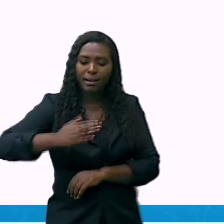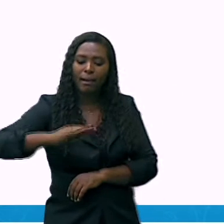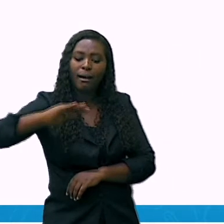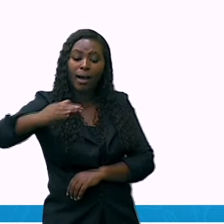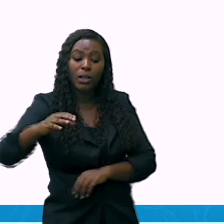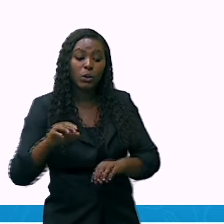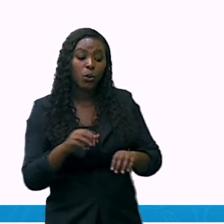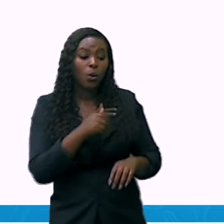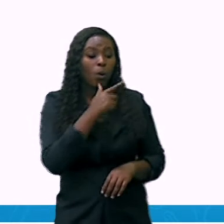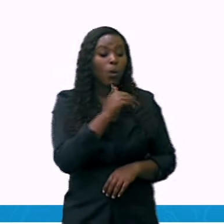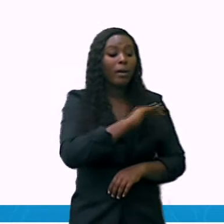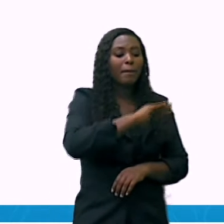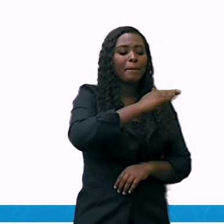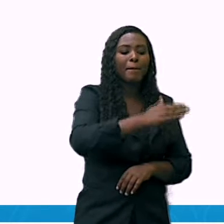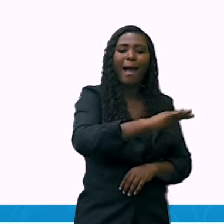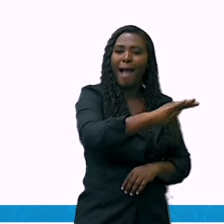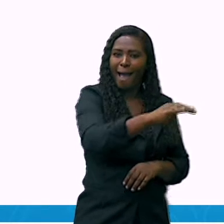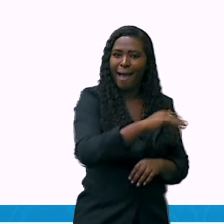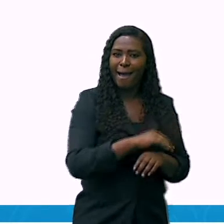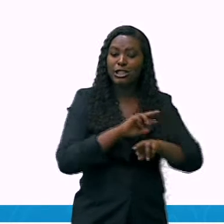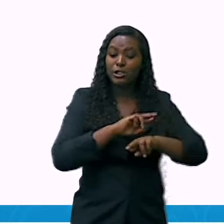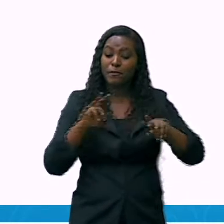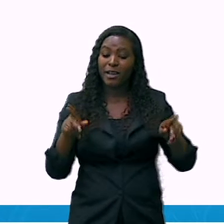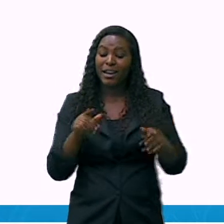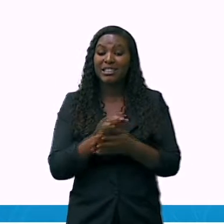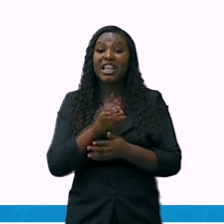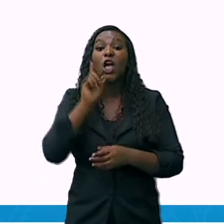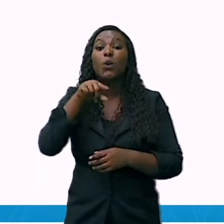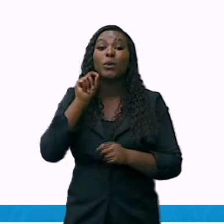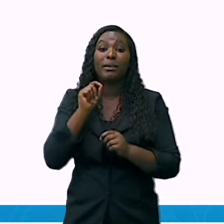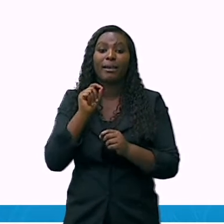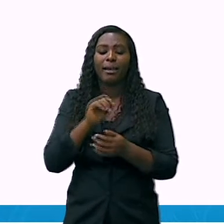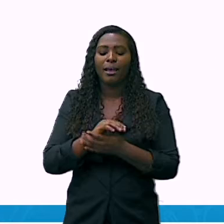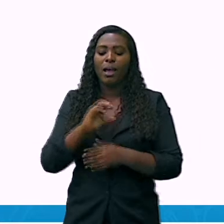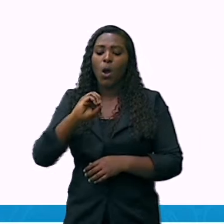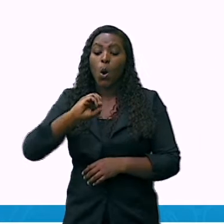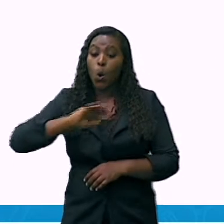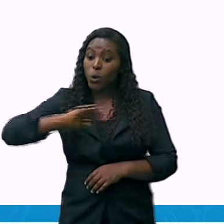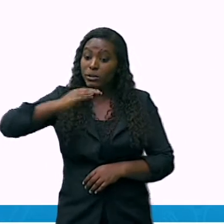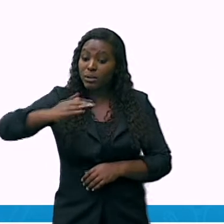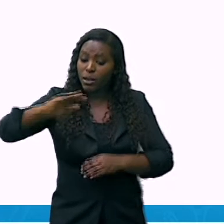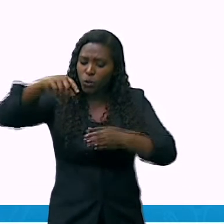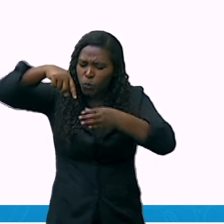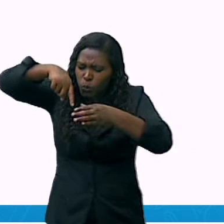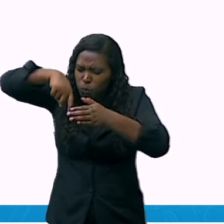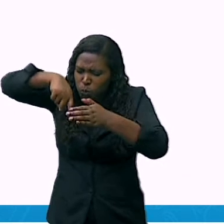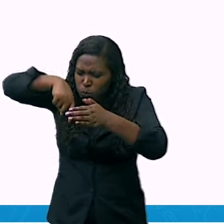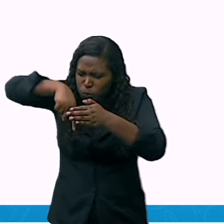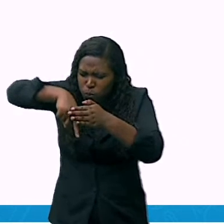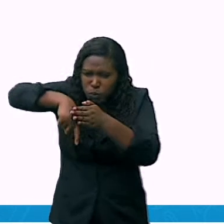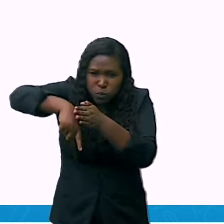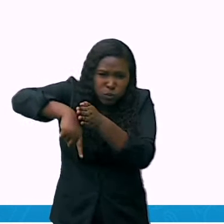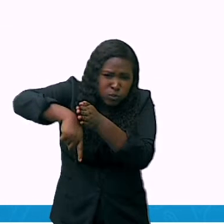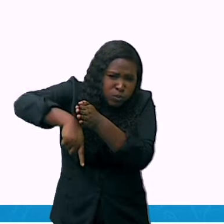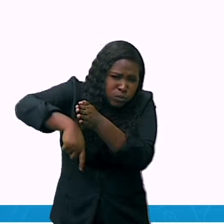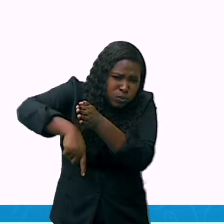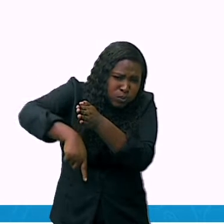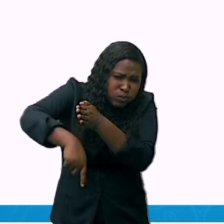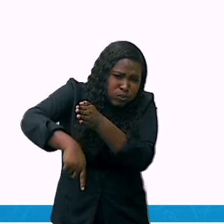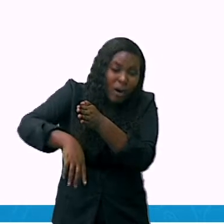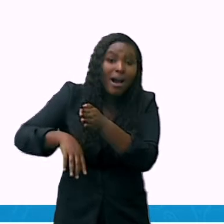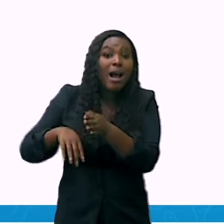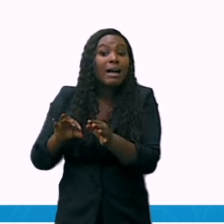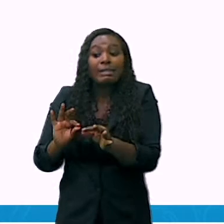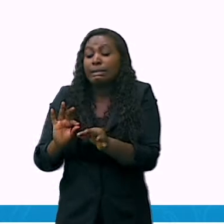Os oceanos constituem espaços mais profundos em relação aos